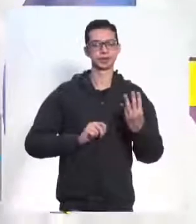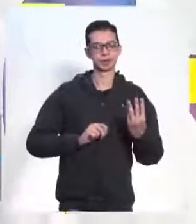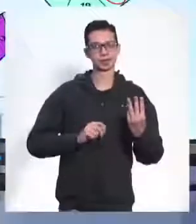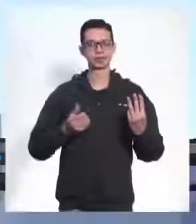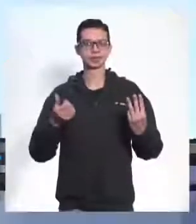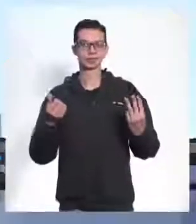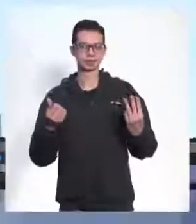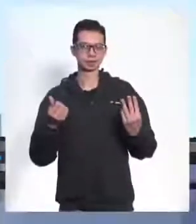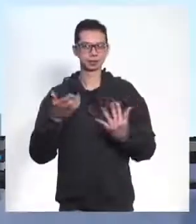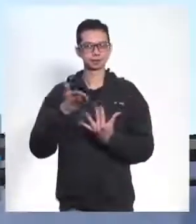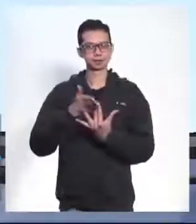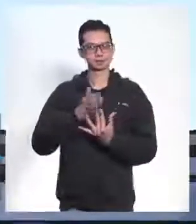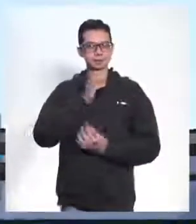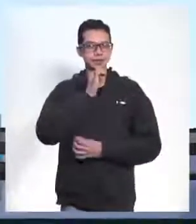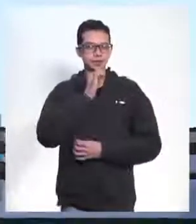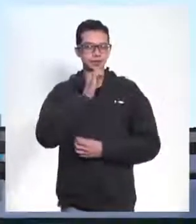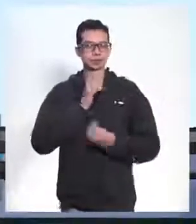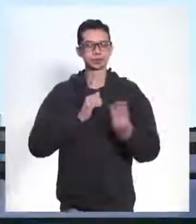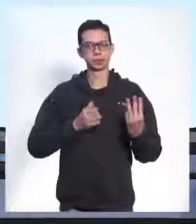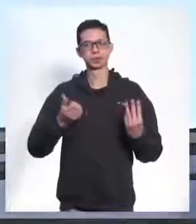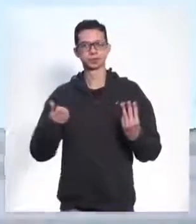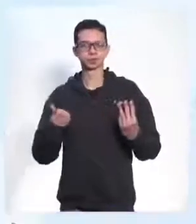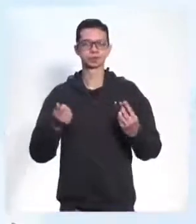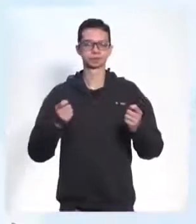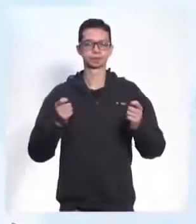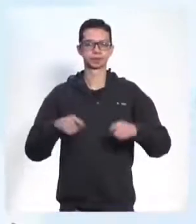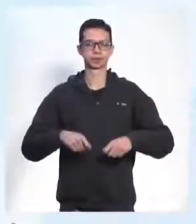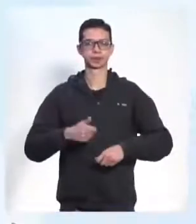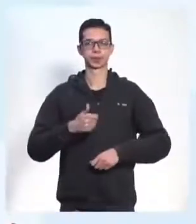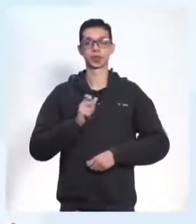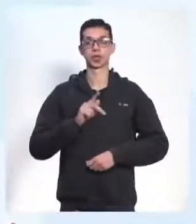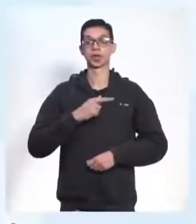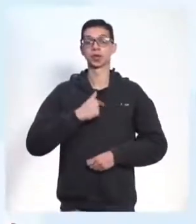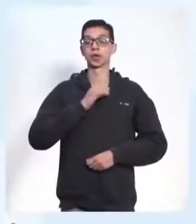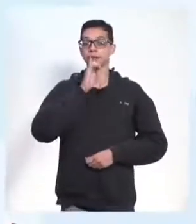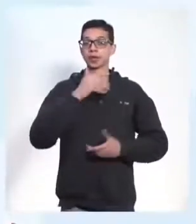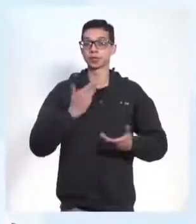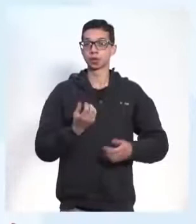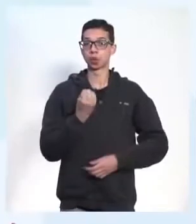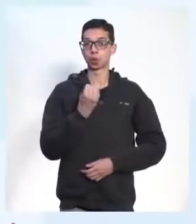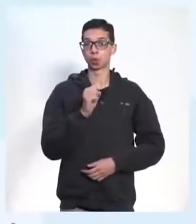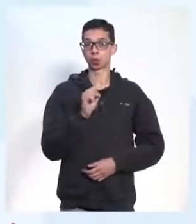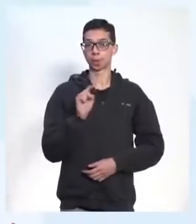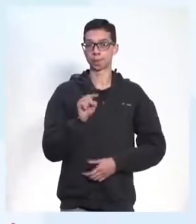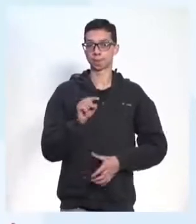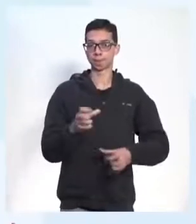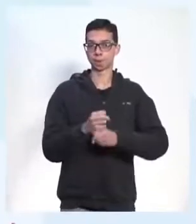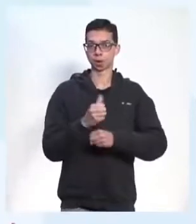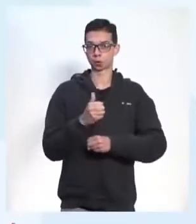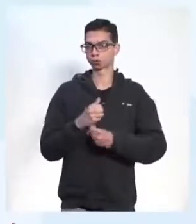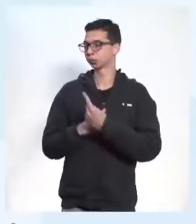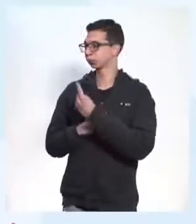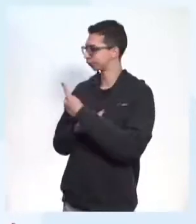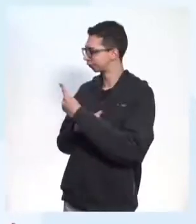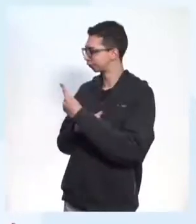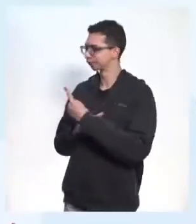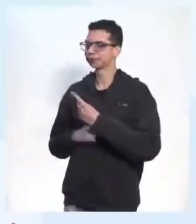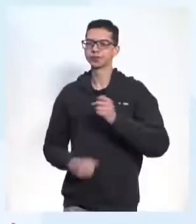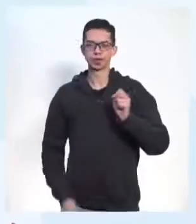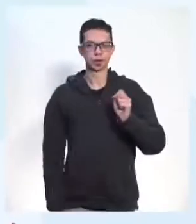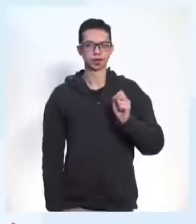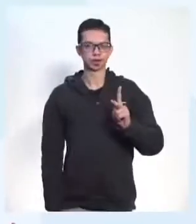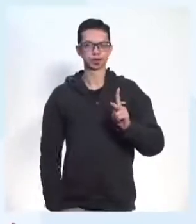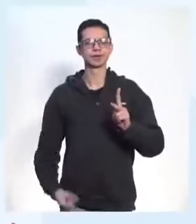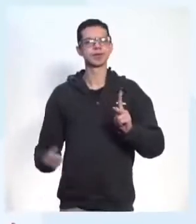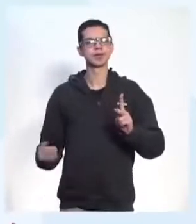Isso mesmo. Então, vou até voltar aqui, ó. Então, vou colocar aqui, ó, 8 pontos, tá? Beleza. Nessa questão dos 8 pontos, é muito